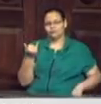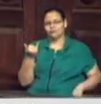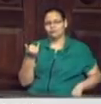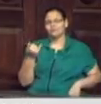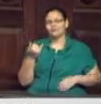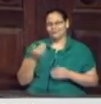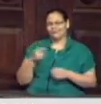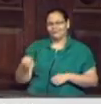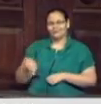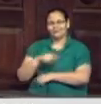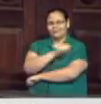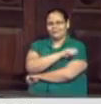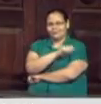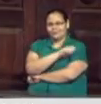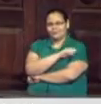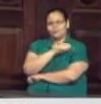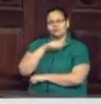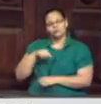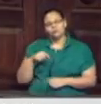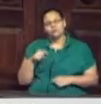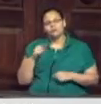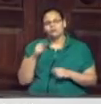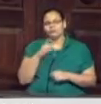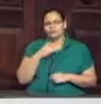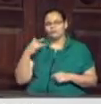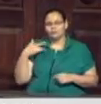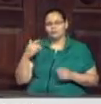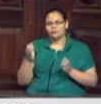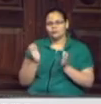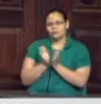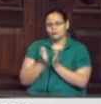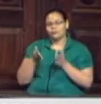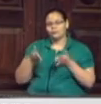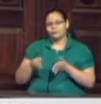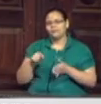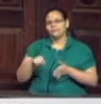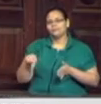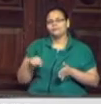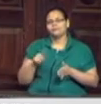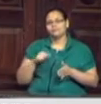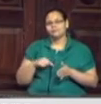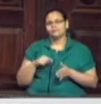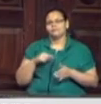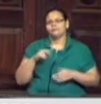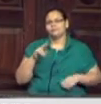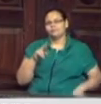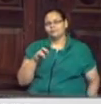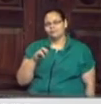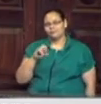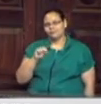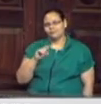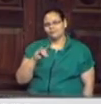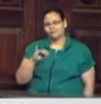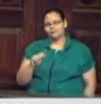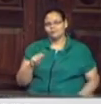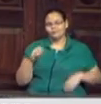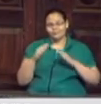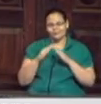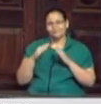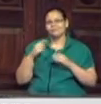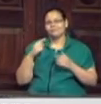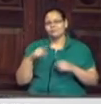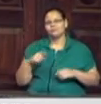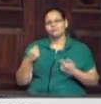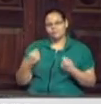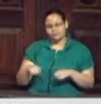os estudantes da área da saúde em relação à residência multiprofissional. É